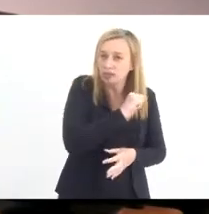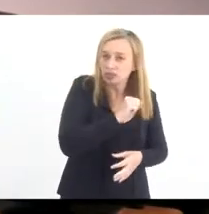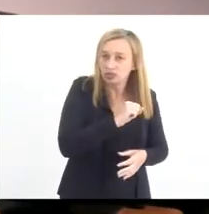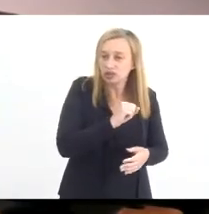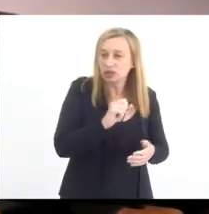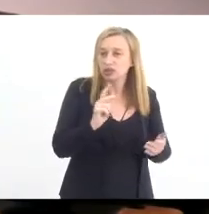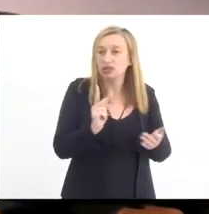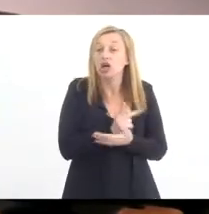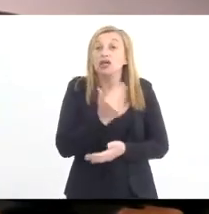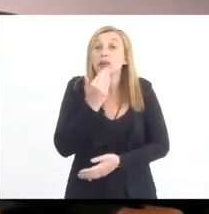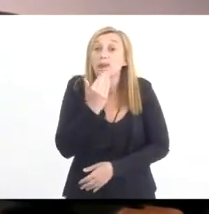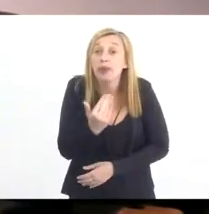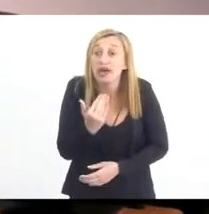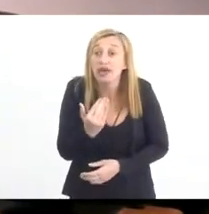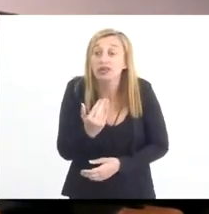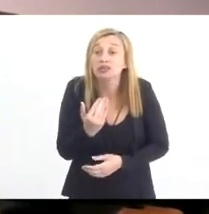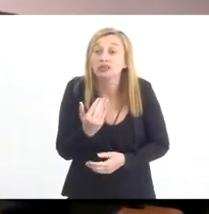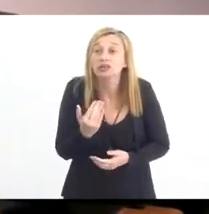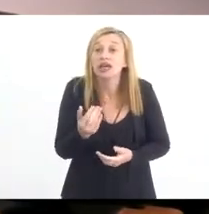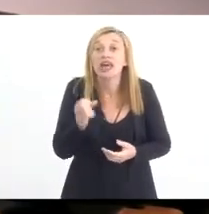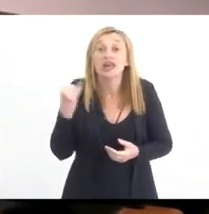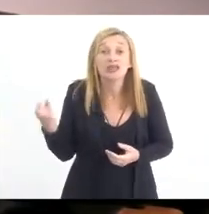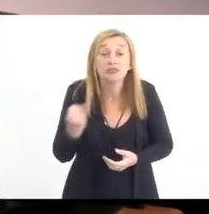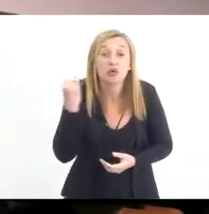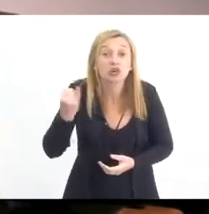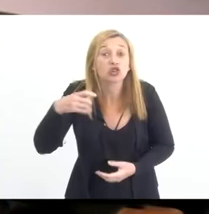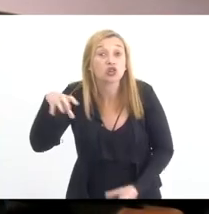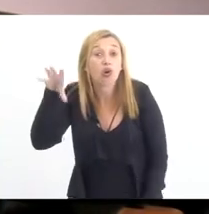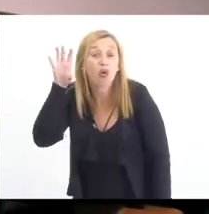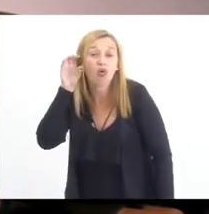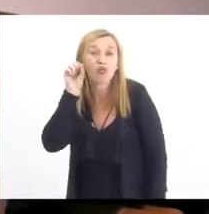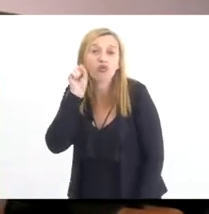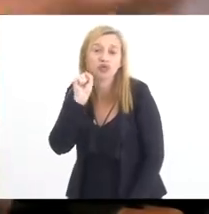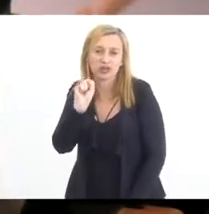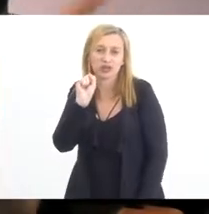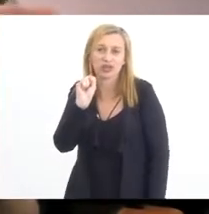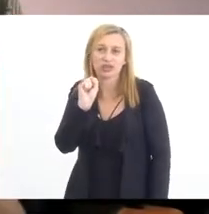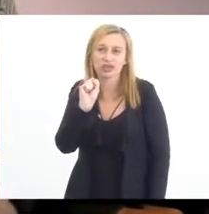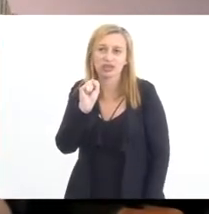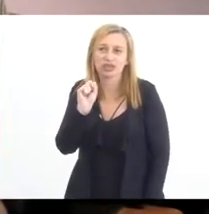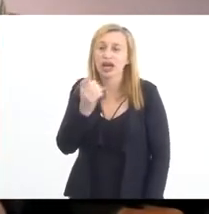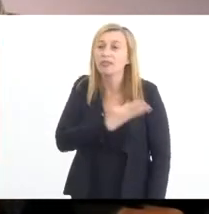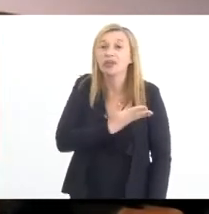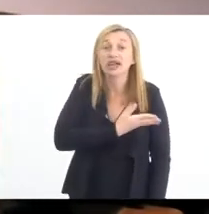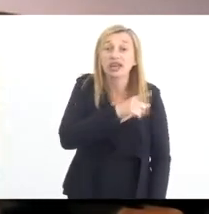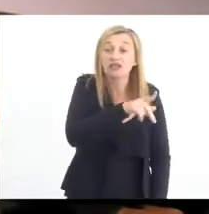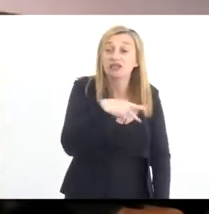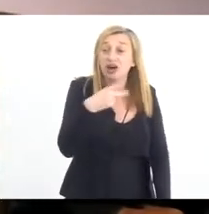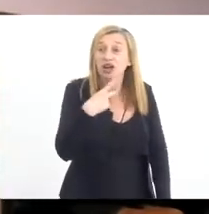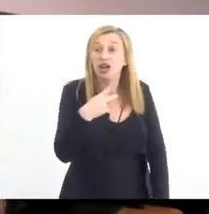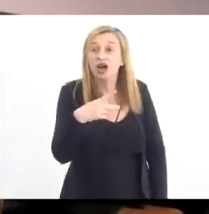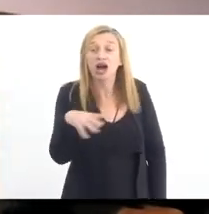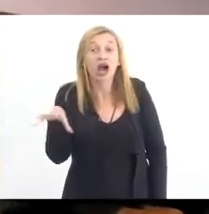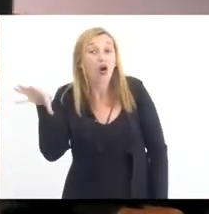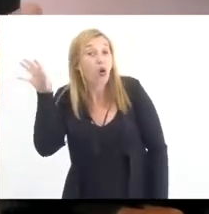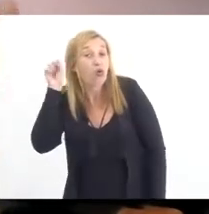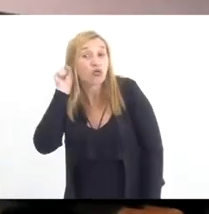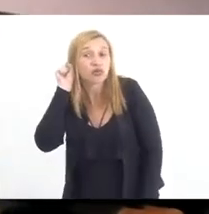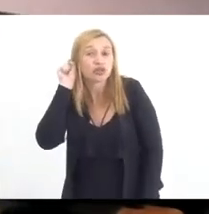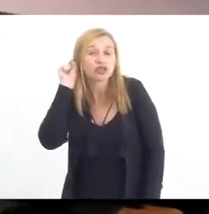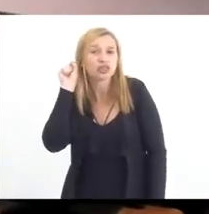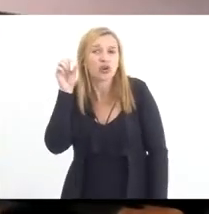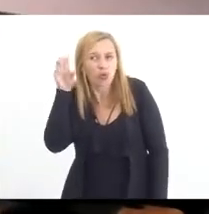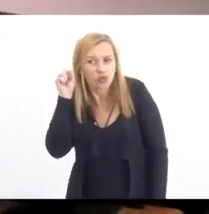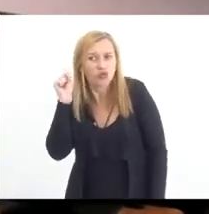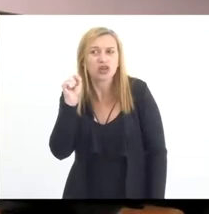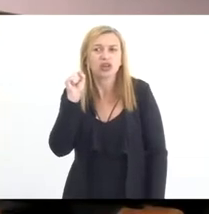Por favor, é importante ouvir, tá? A colega aqui até colocou isso. A